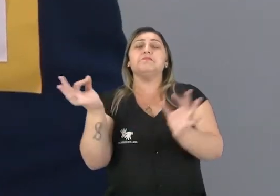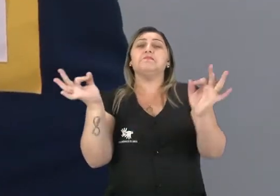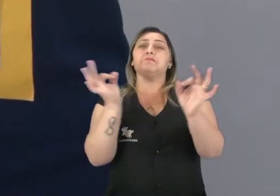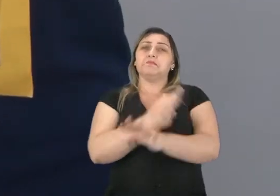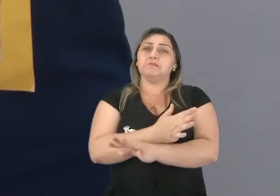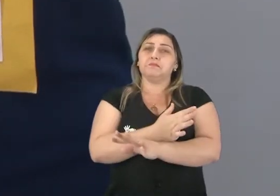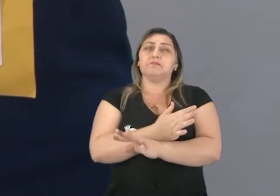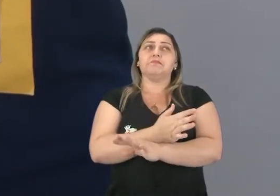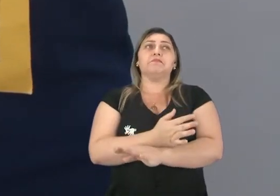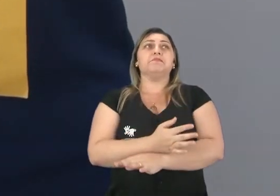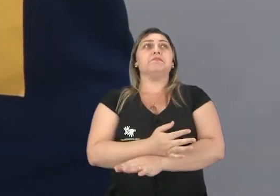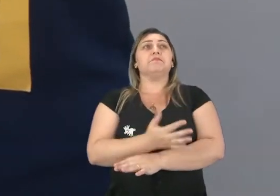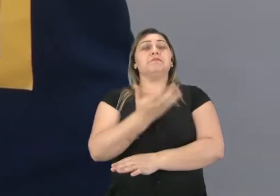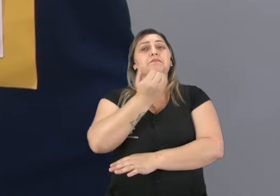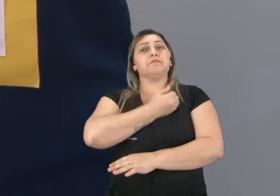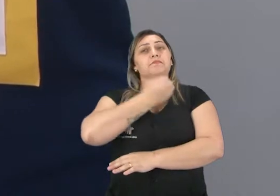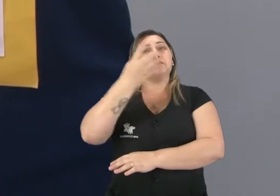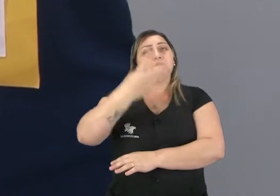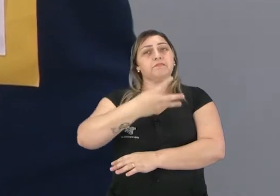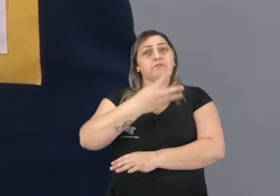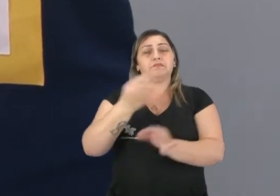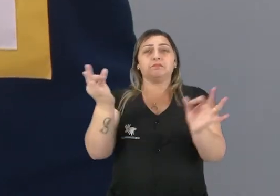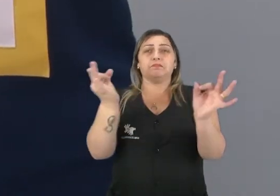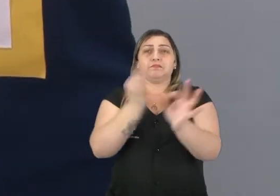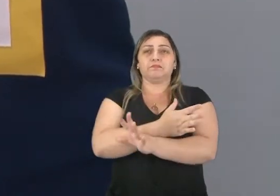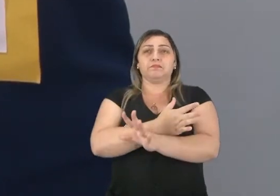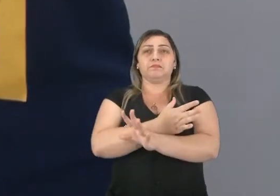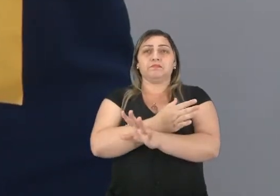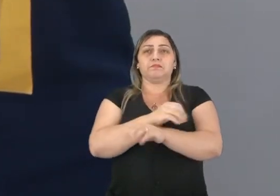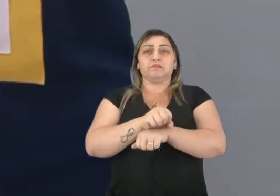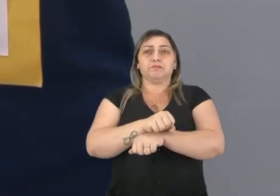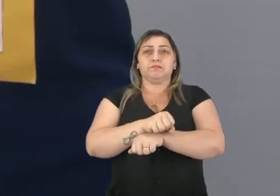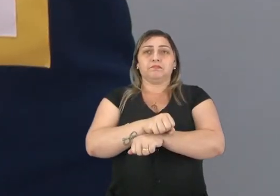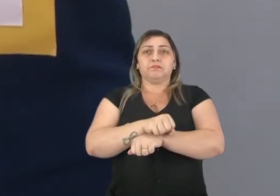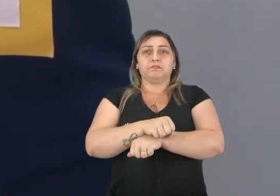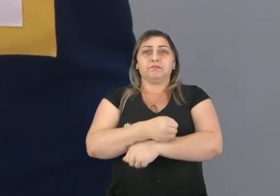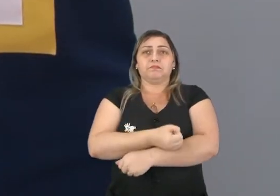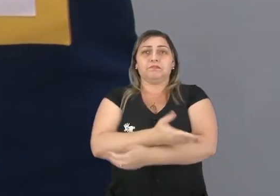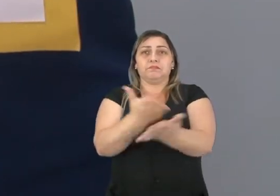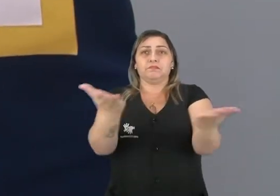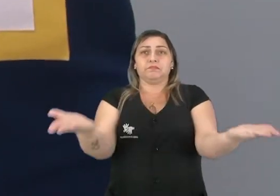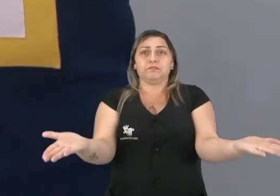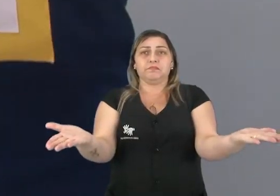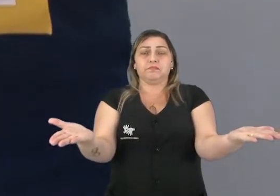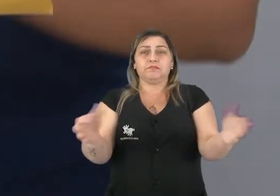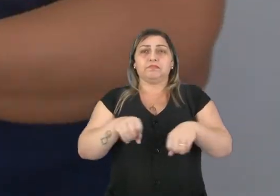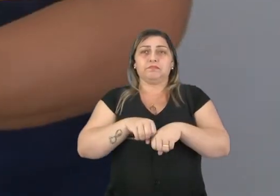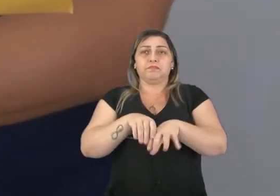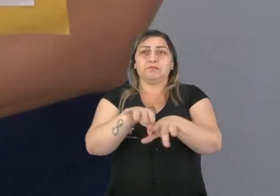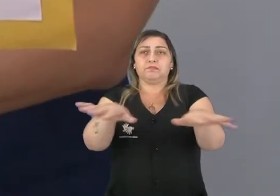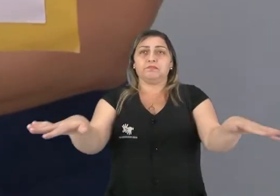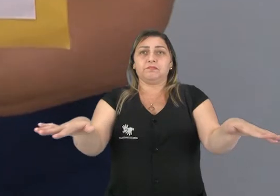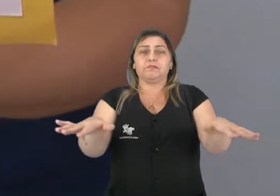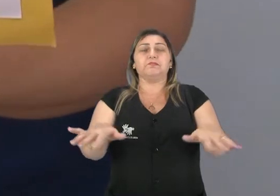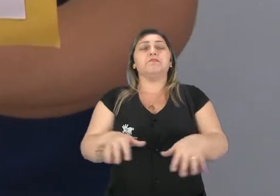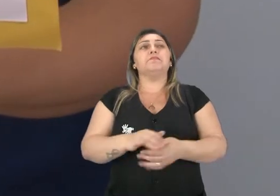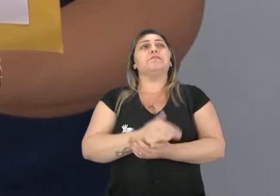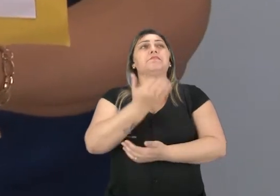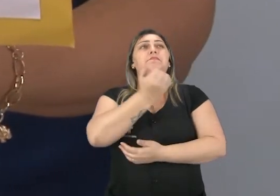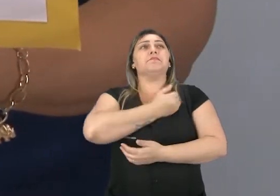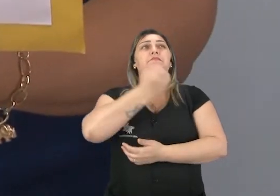ó, número 3, ficam prontos para ser distribuídos para onde? Para os, vamos acompanhar, número